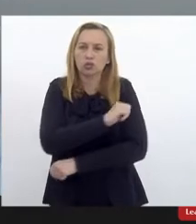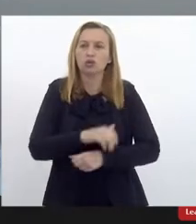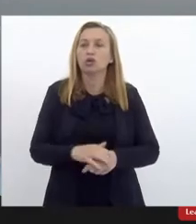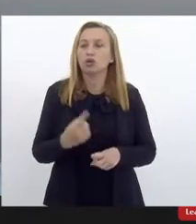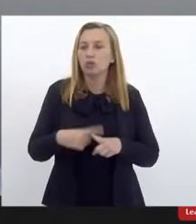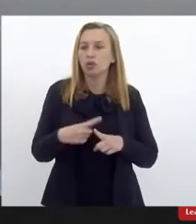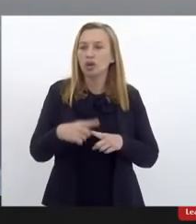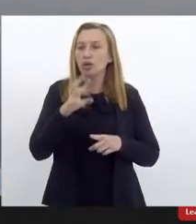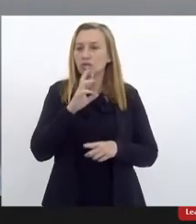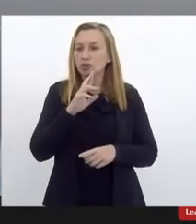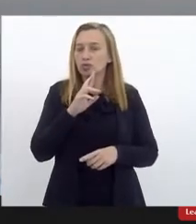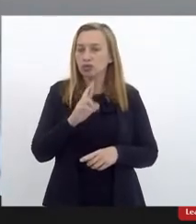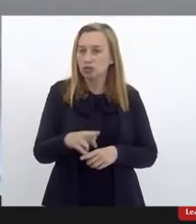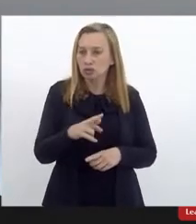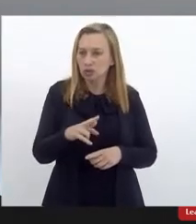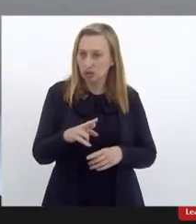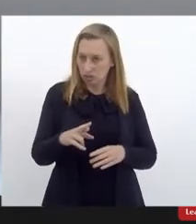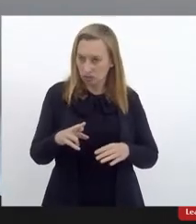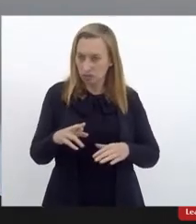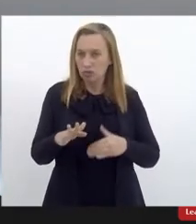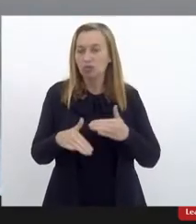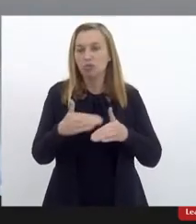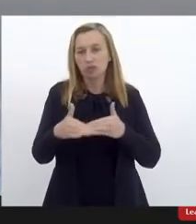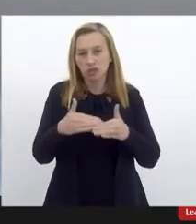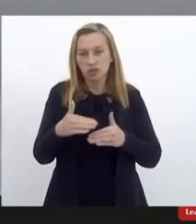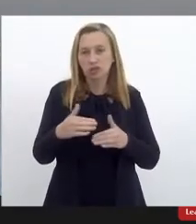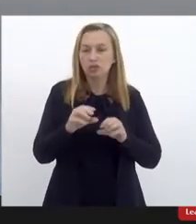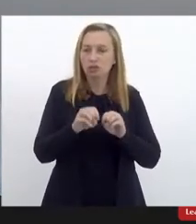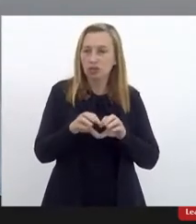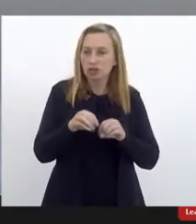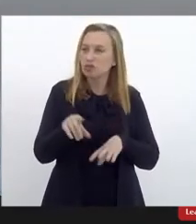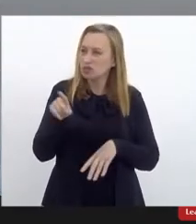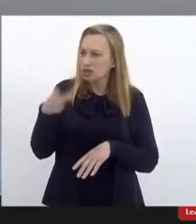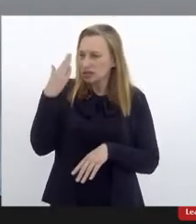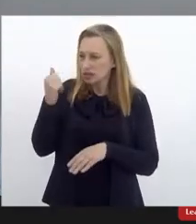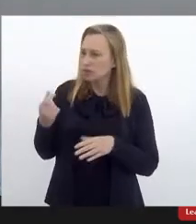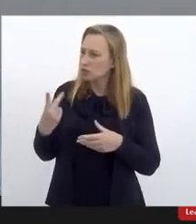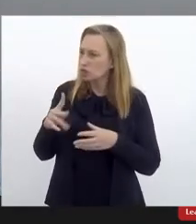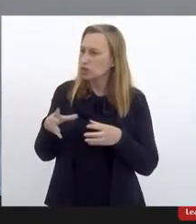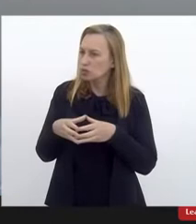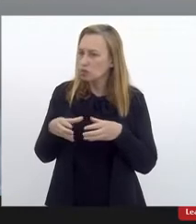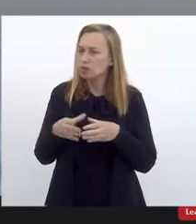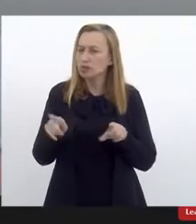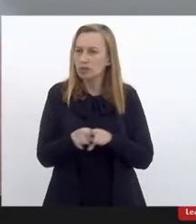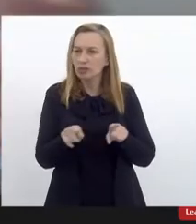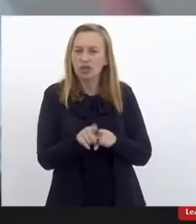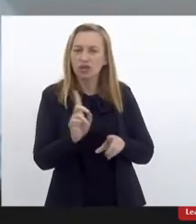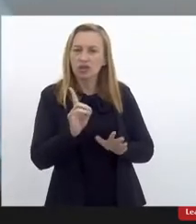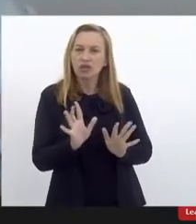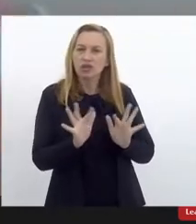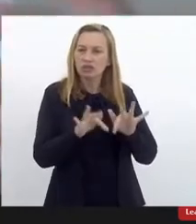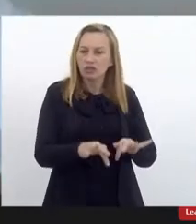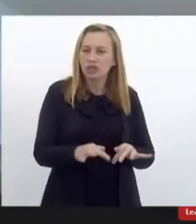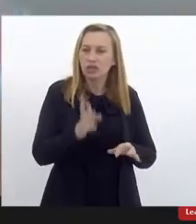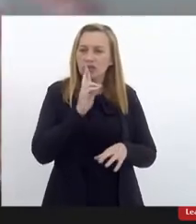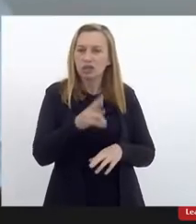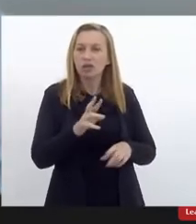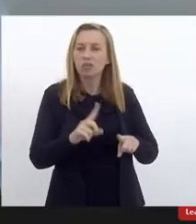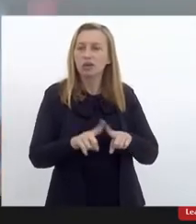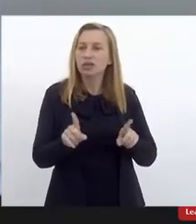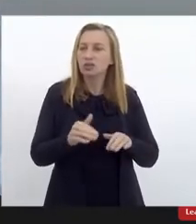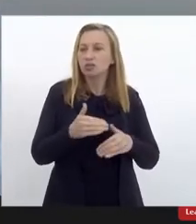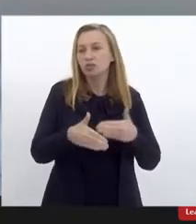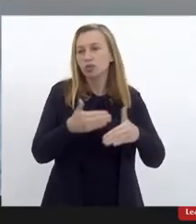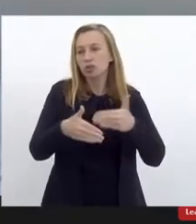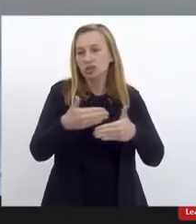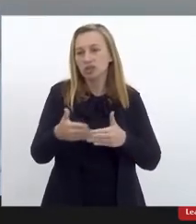os resultados do processo educativo, como você sabe, e sua equipe também, não são apenas os resultados finalísticos, né? A gente vai acompanhando os alunos no processo